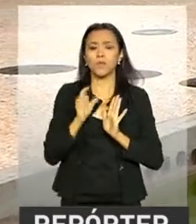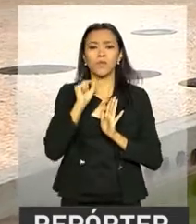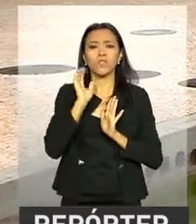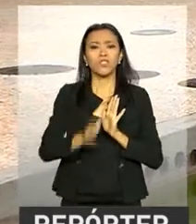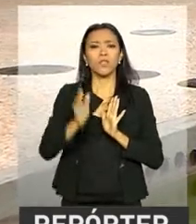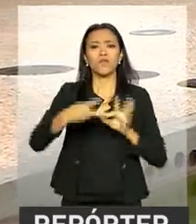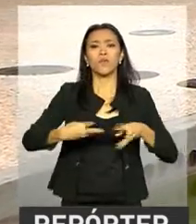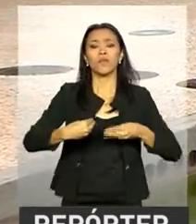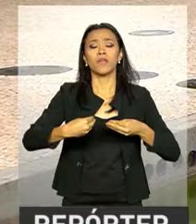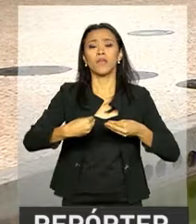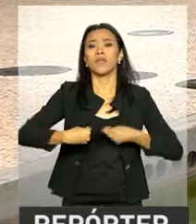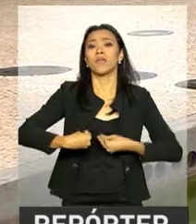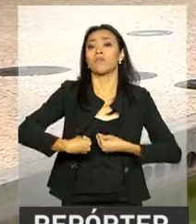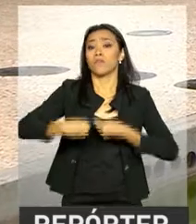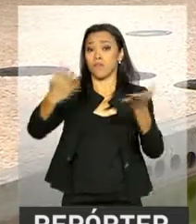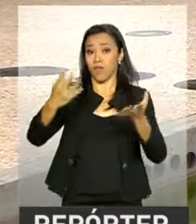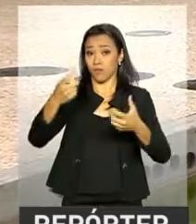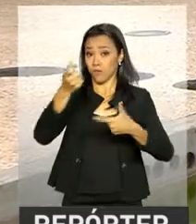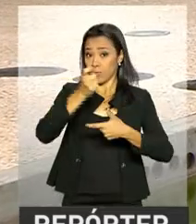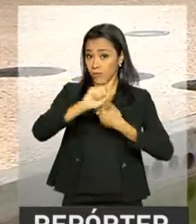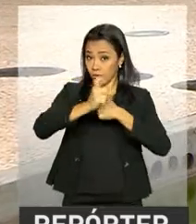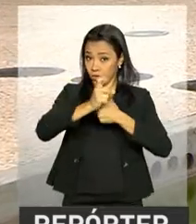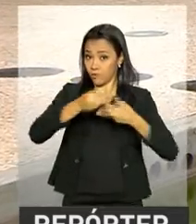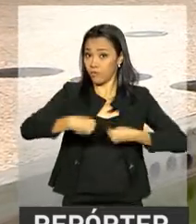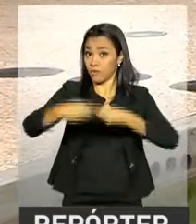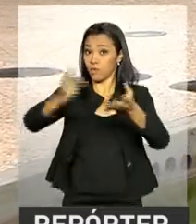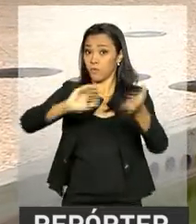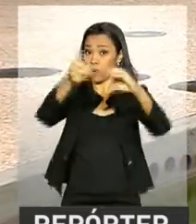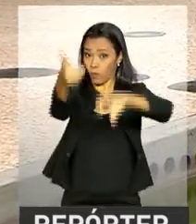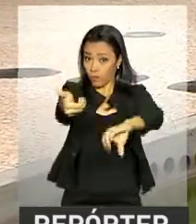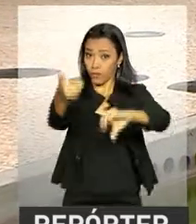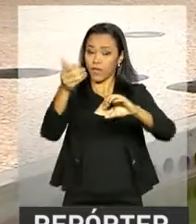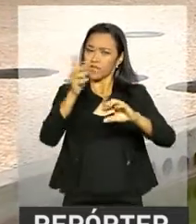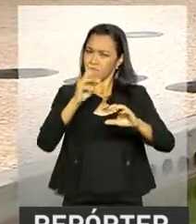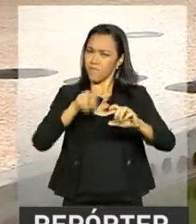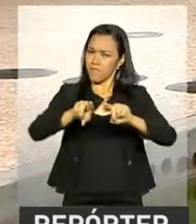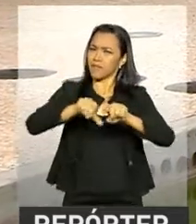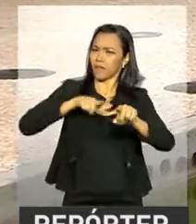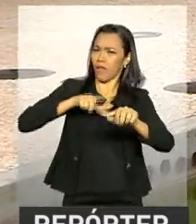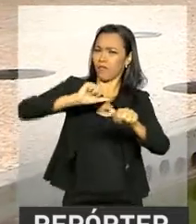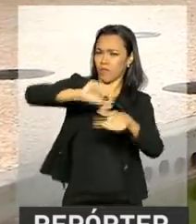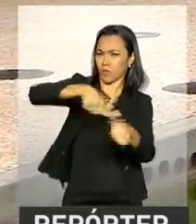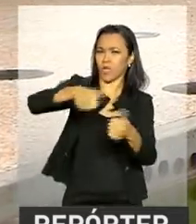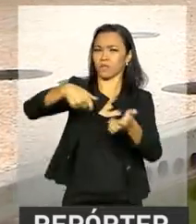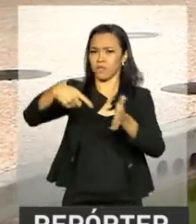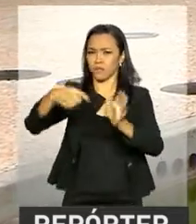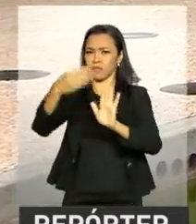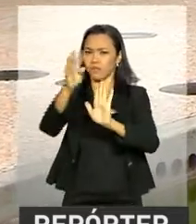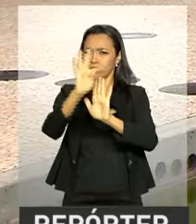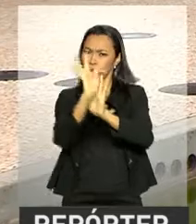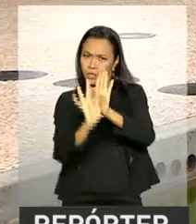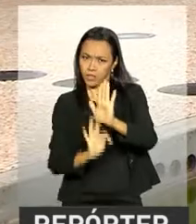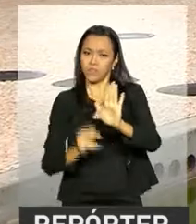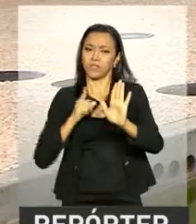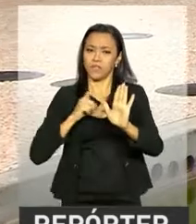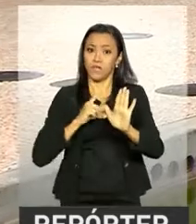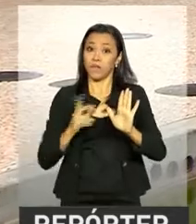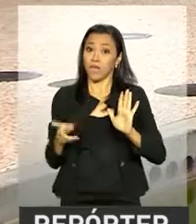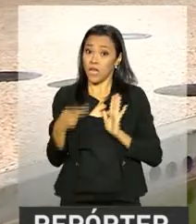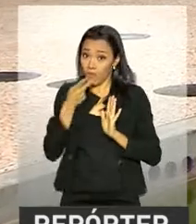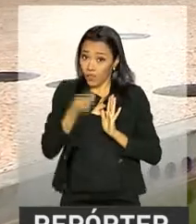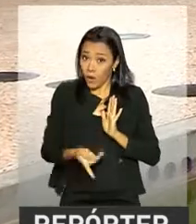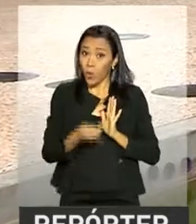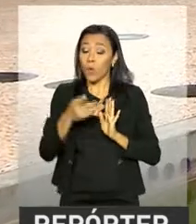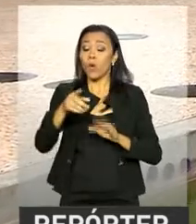enviado pelo executivo ao congresso nacional e sofreu alterações o governo discordou da retirada das contra partidas aos